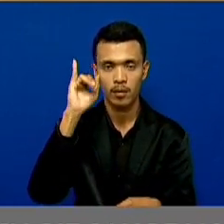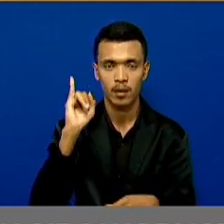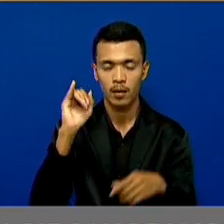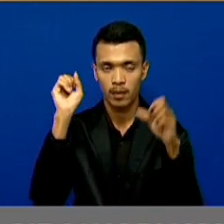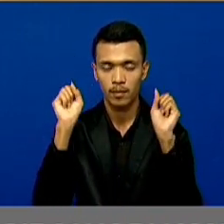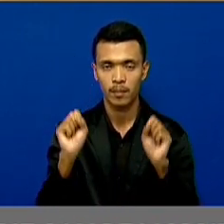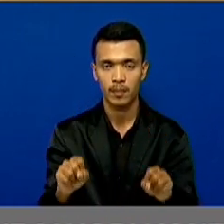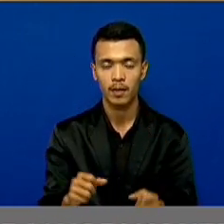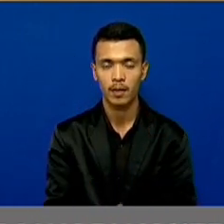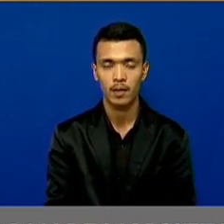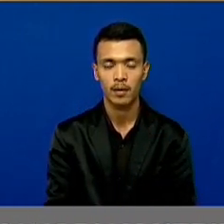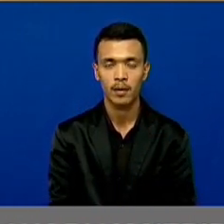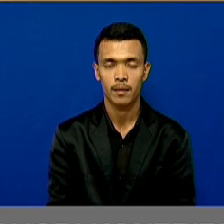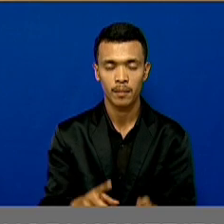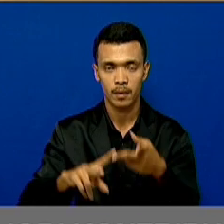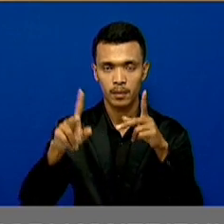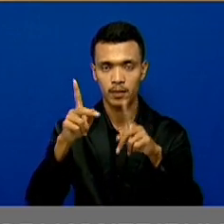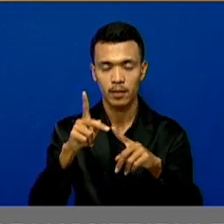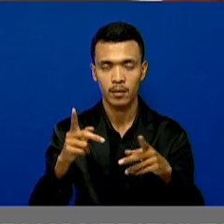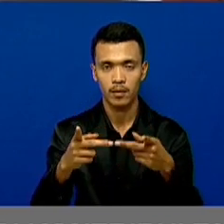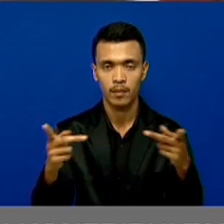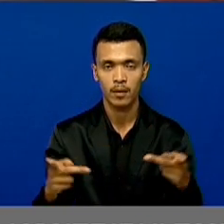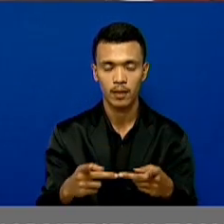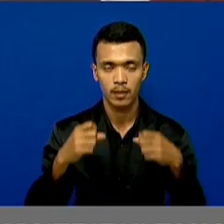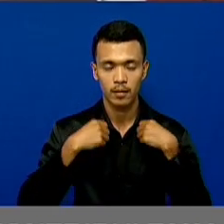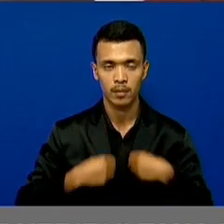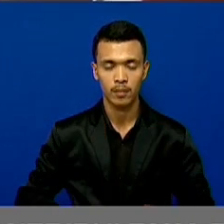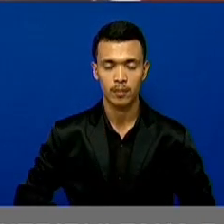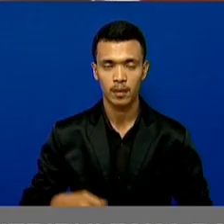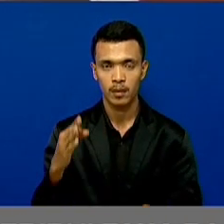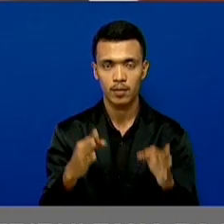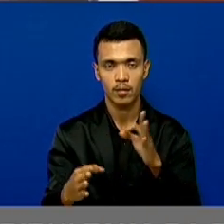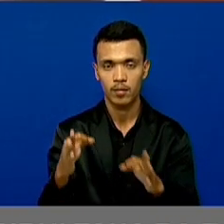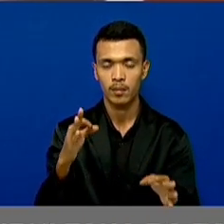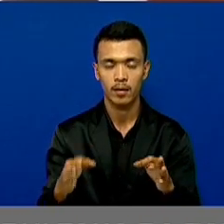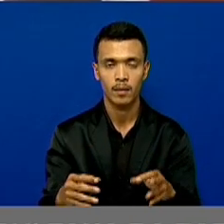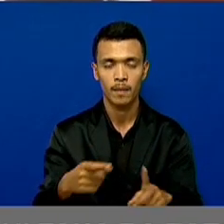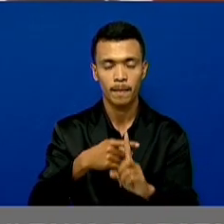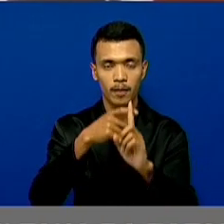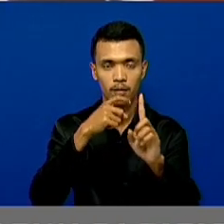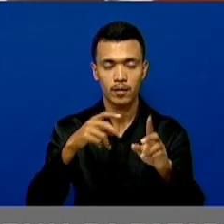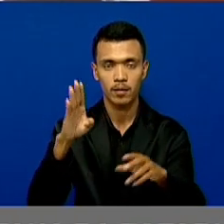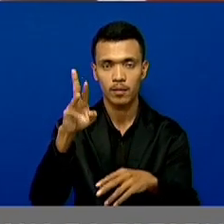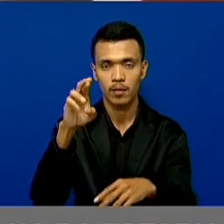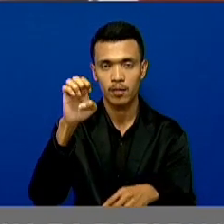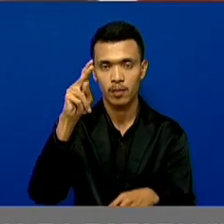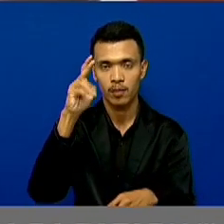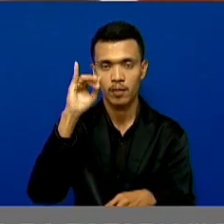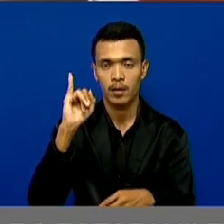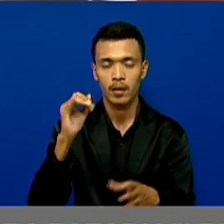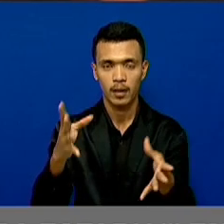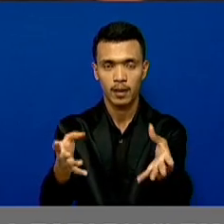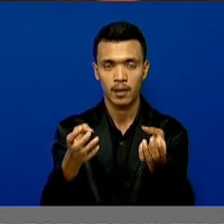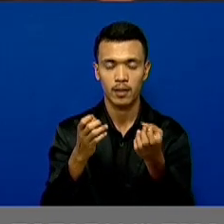bele, o Timor-Leste coopera e a área saudiniana. Além de ne, investidor russo Brunei Darussalam mos, sacara que